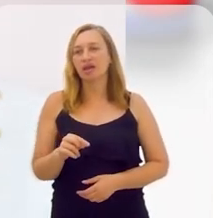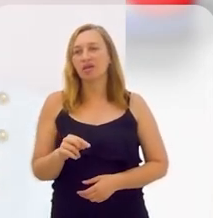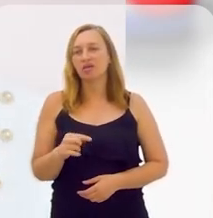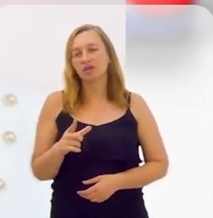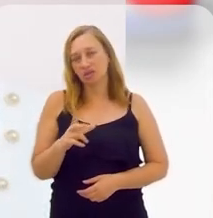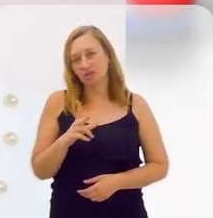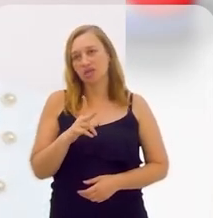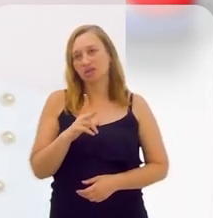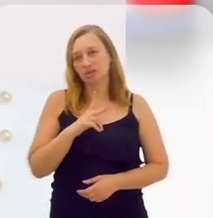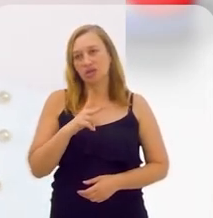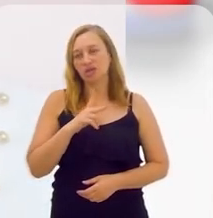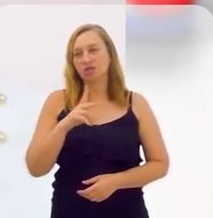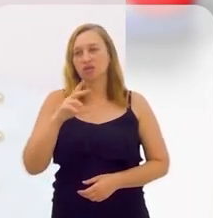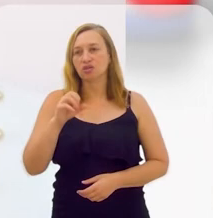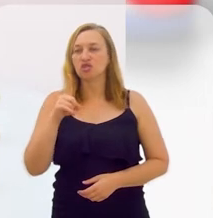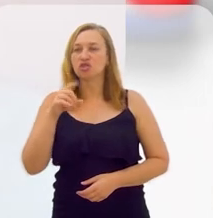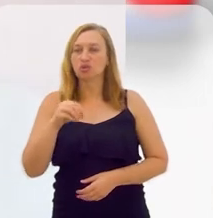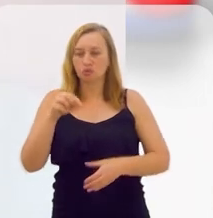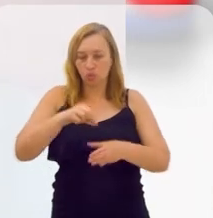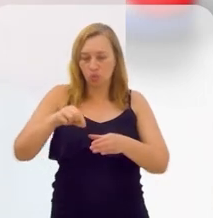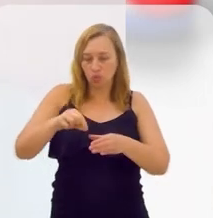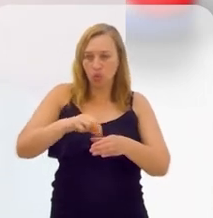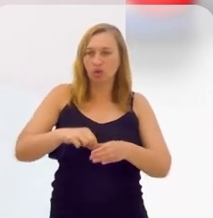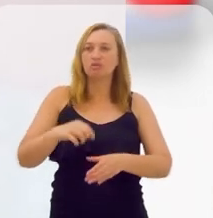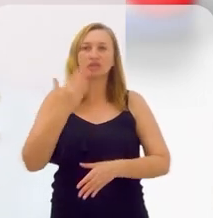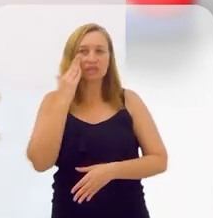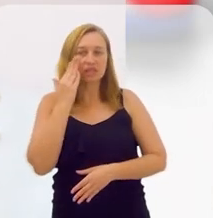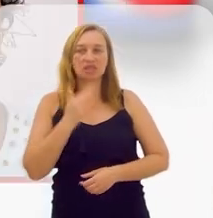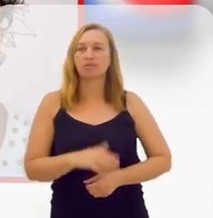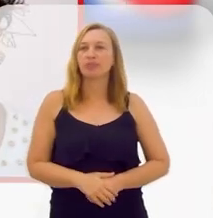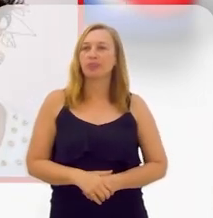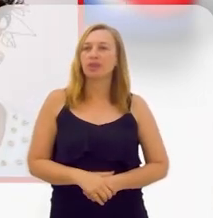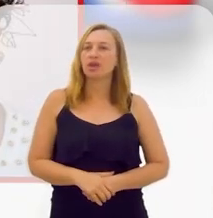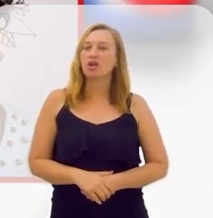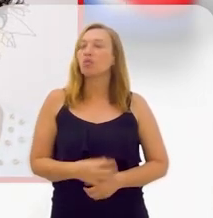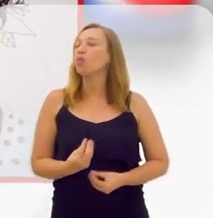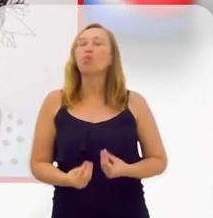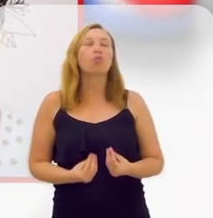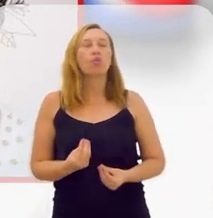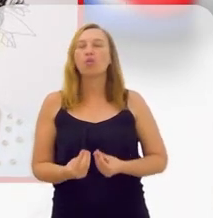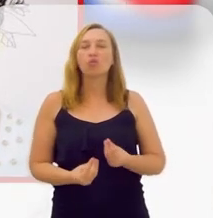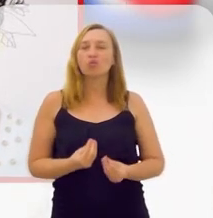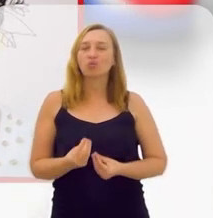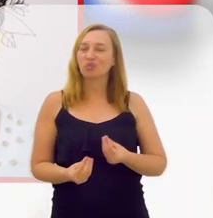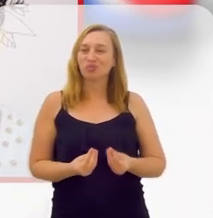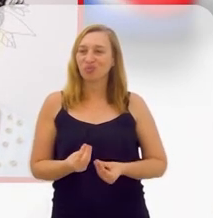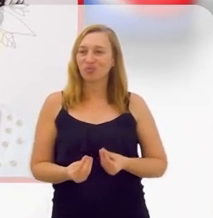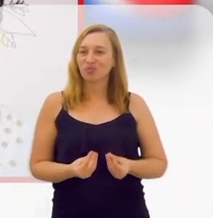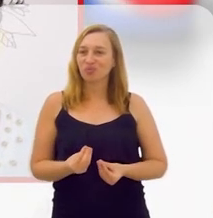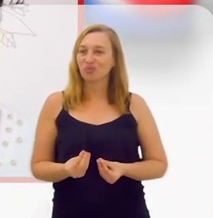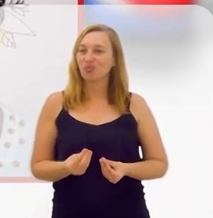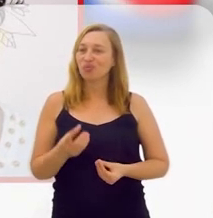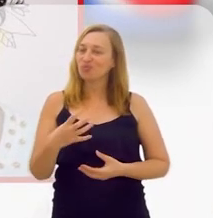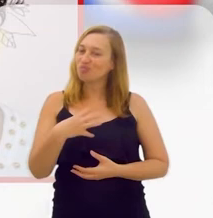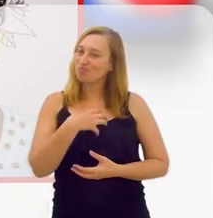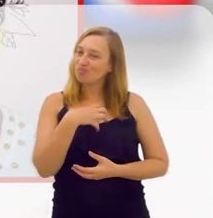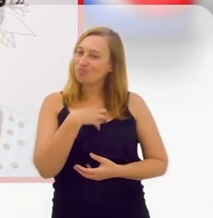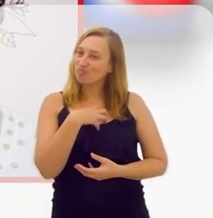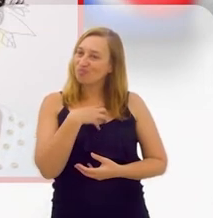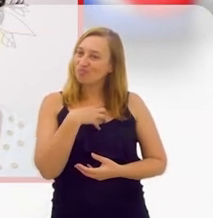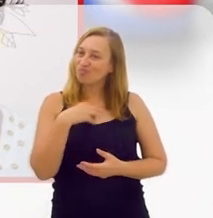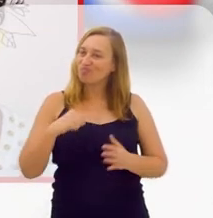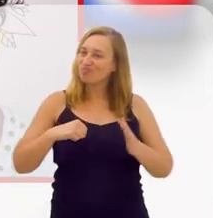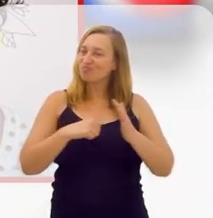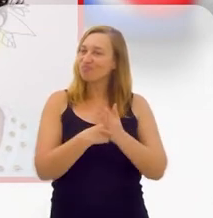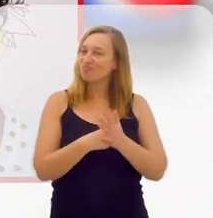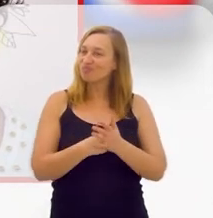parte que eu tenho de solo de plantação. Entendi. E como que você sente